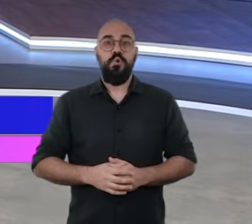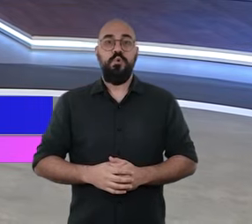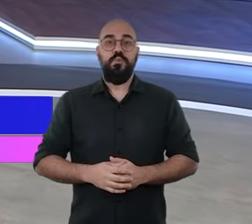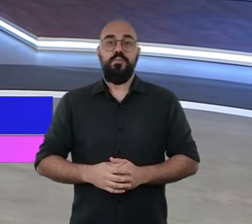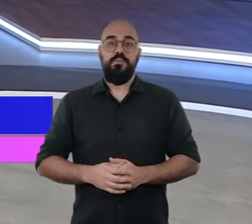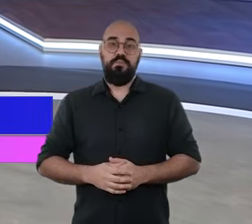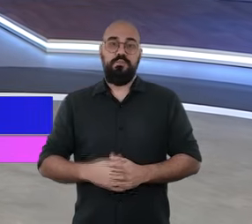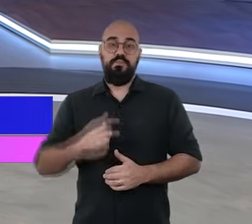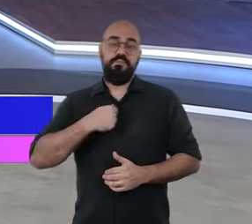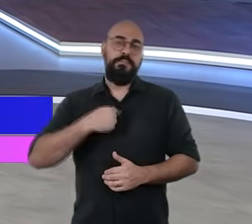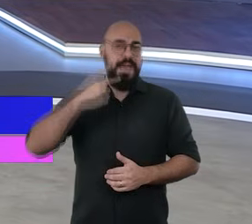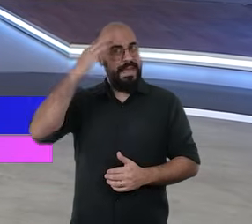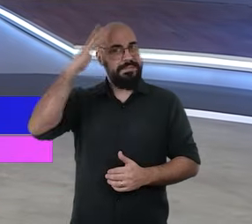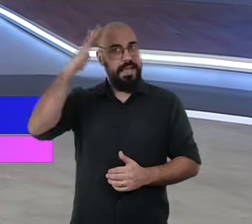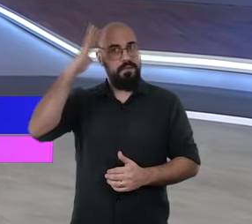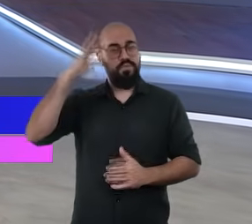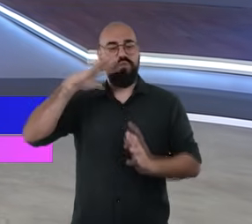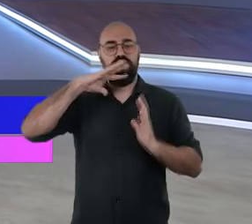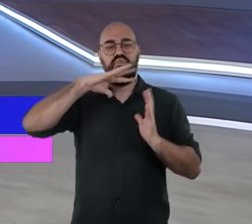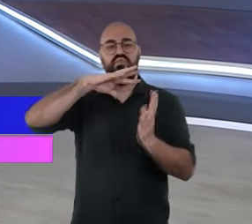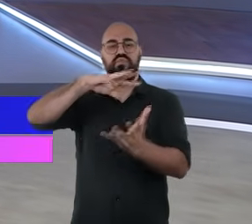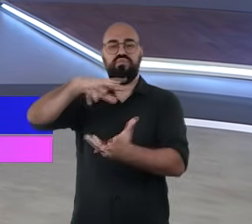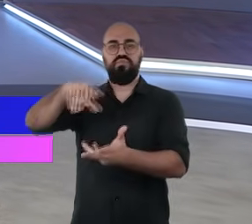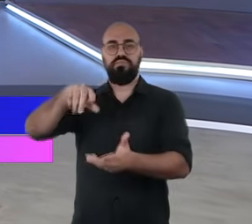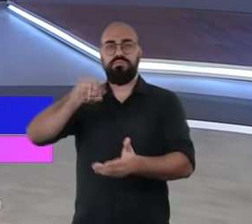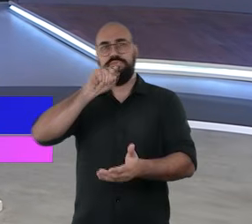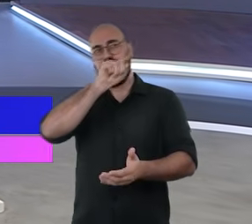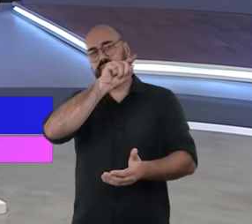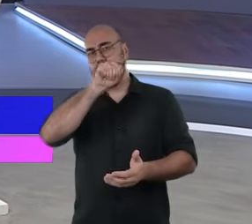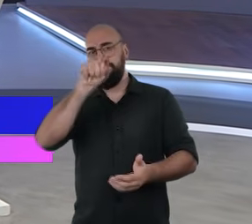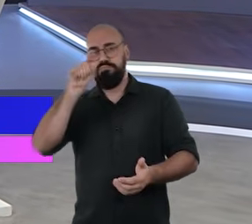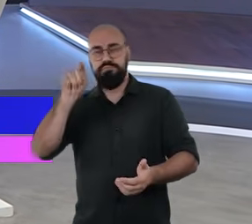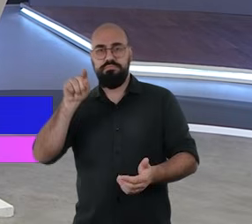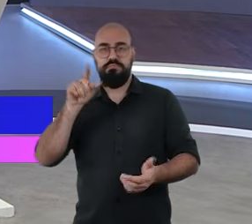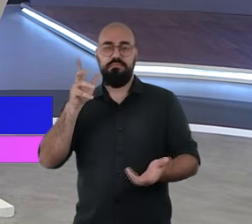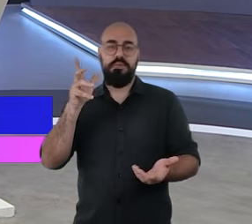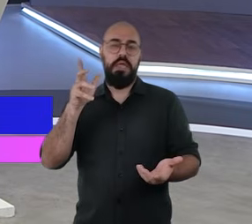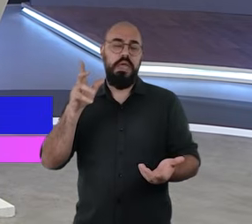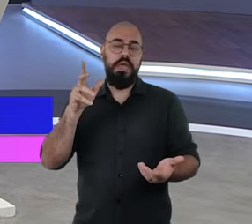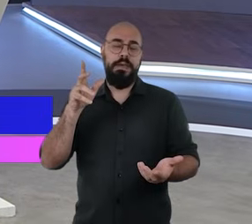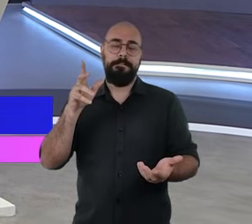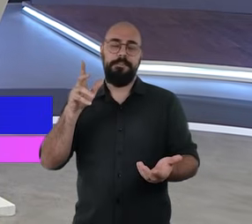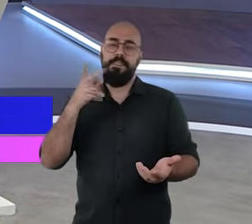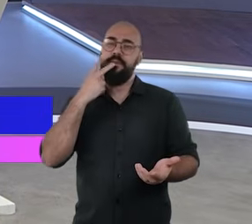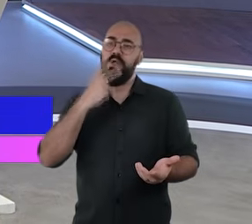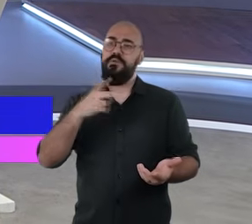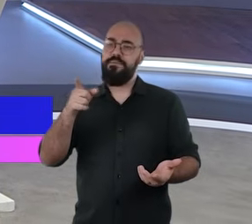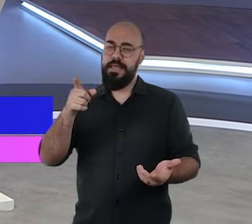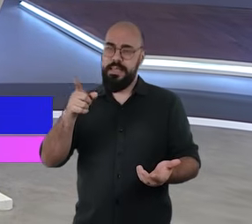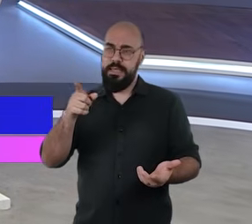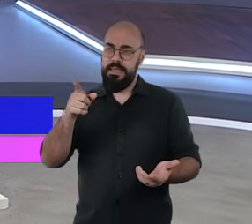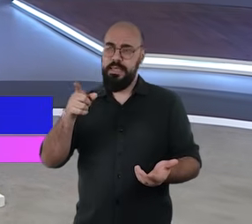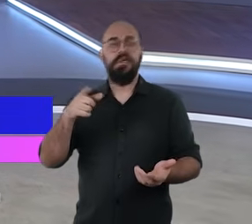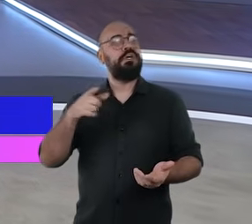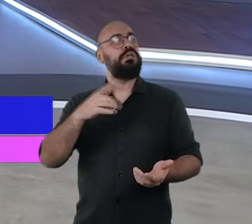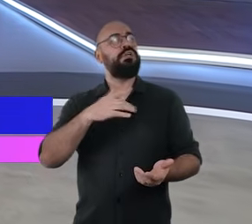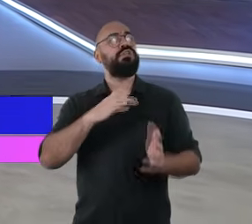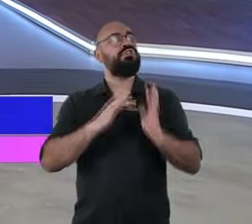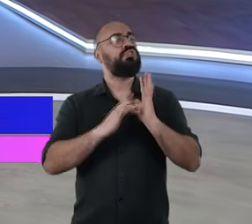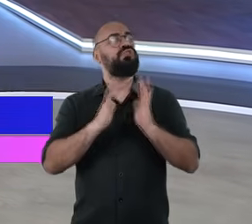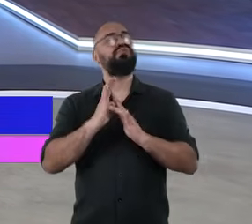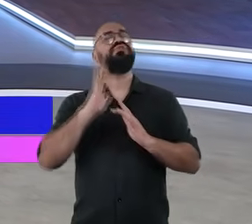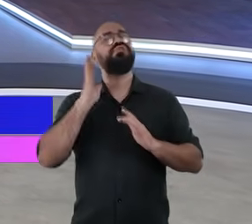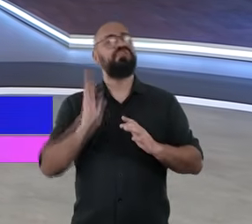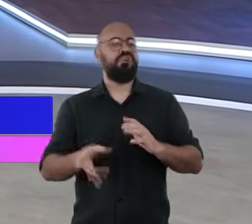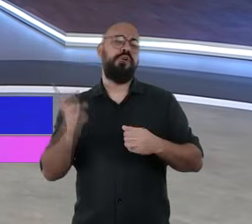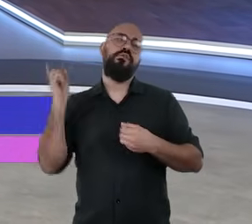Quando pensamos no mundo à nossa volta, eu já ouvi pessoas dizendo assim: pastor, Jesus já está aqui,